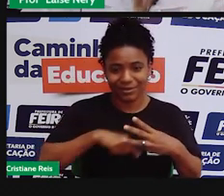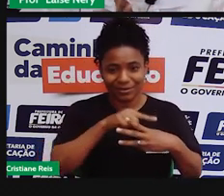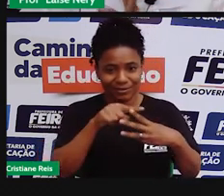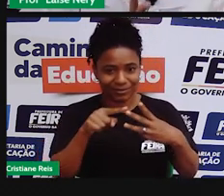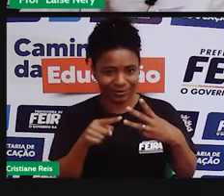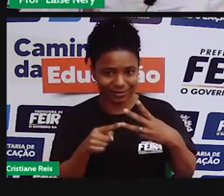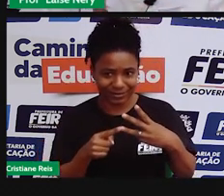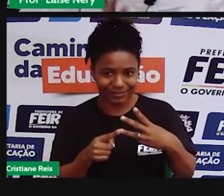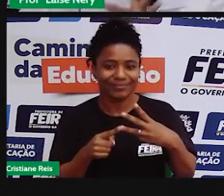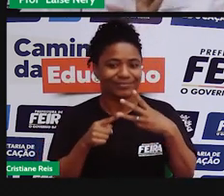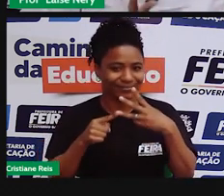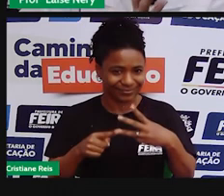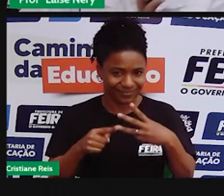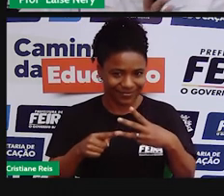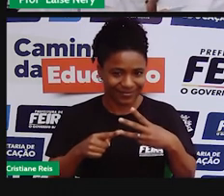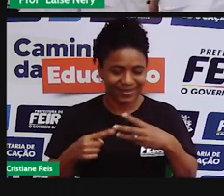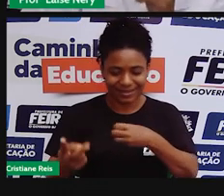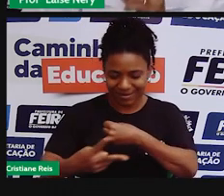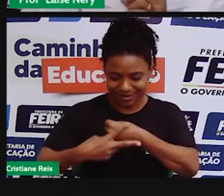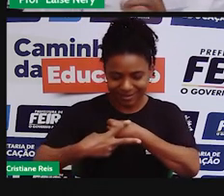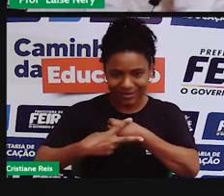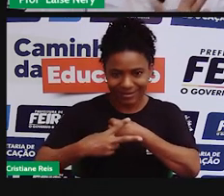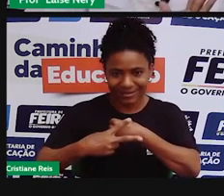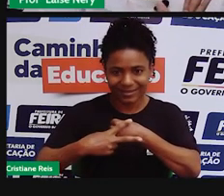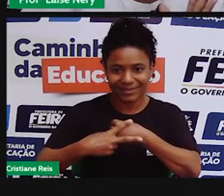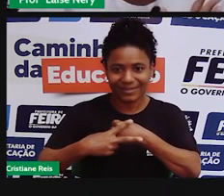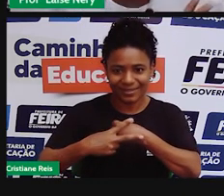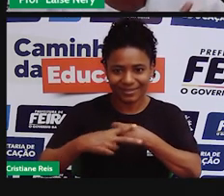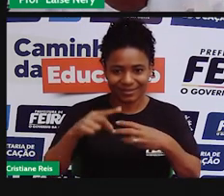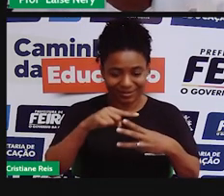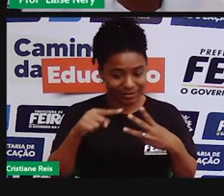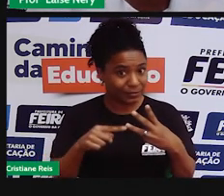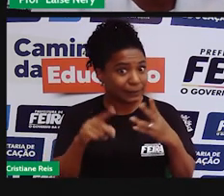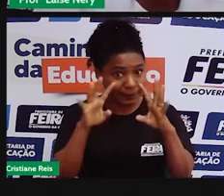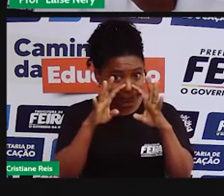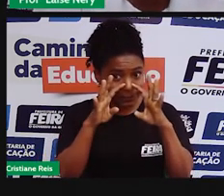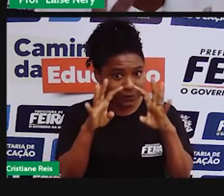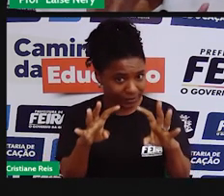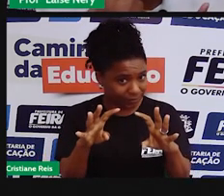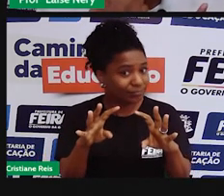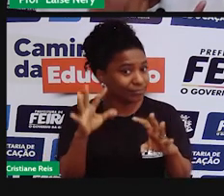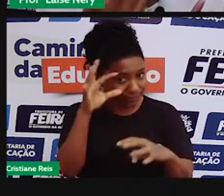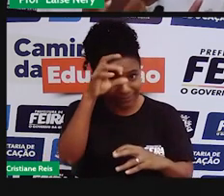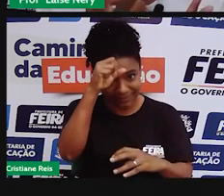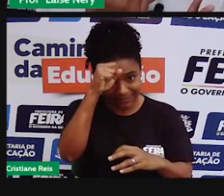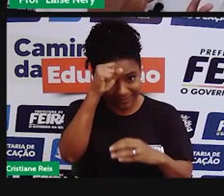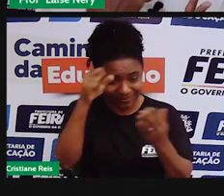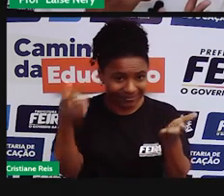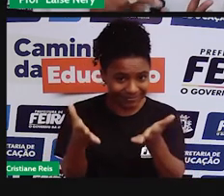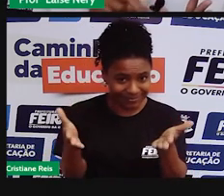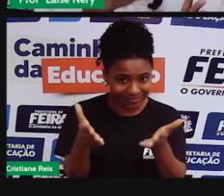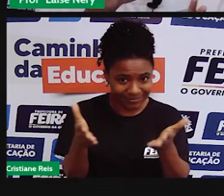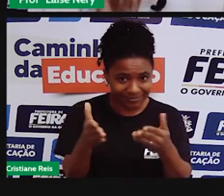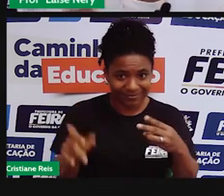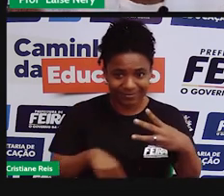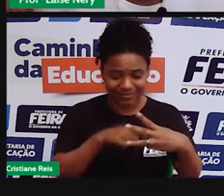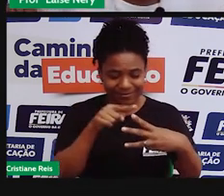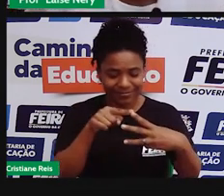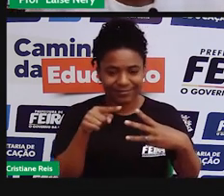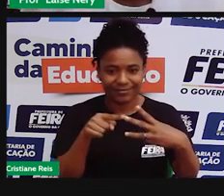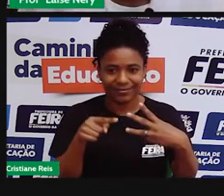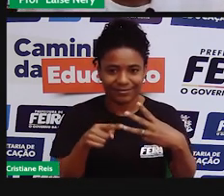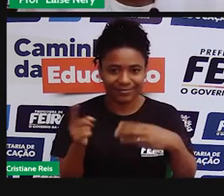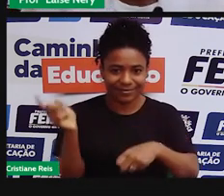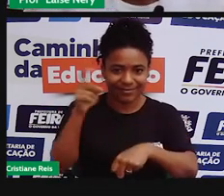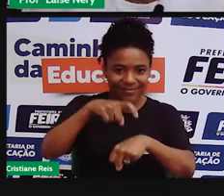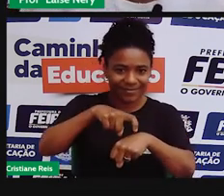naturais os mais simples que vocês vão aprender hoje e agora eu quero que vocês prestem bastante atenção aqui ó O que é isso